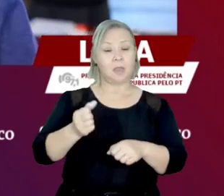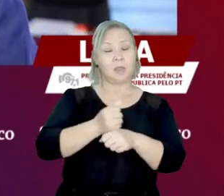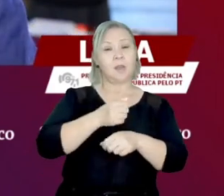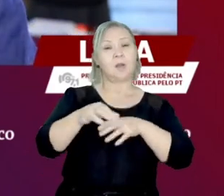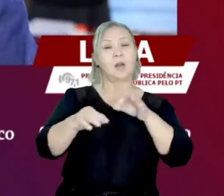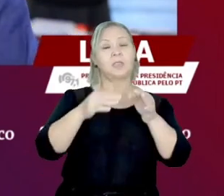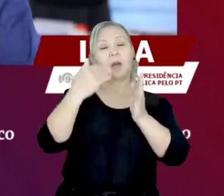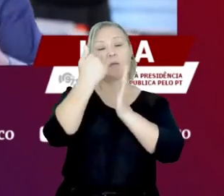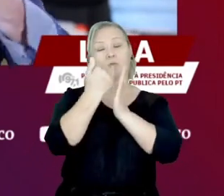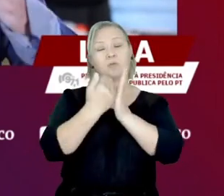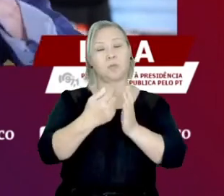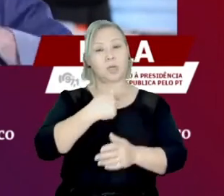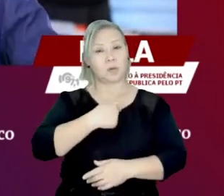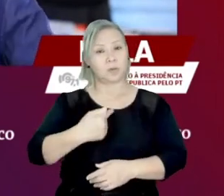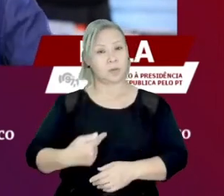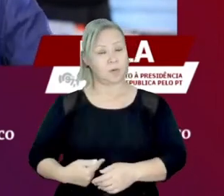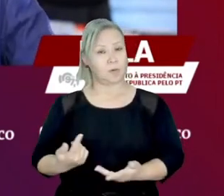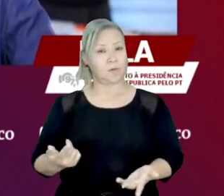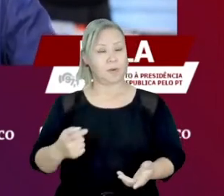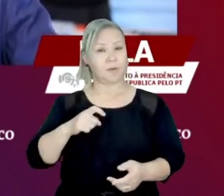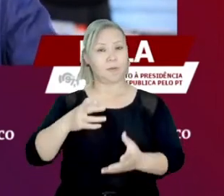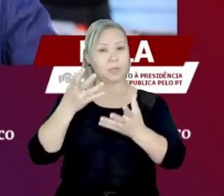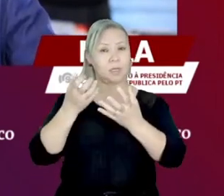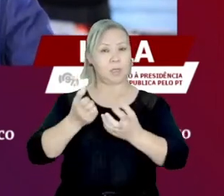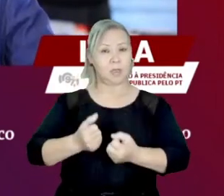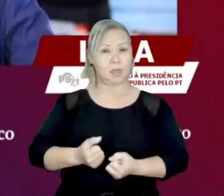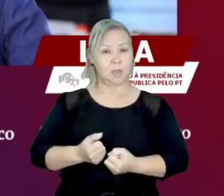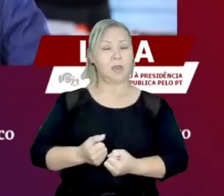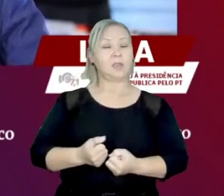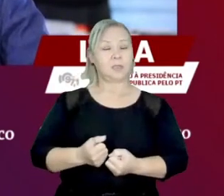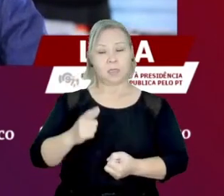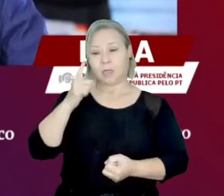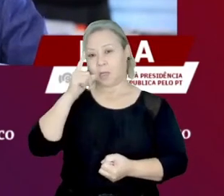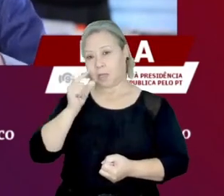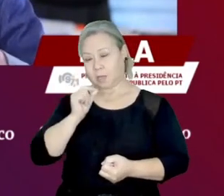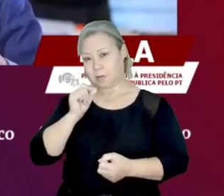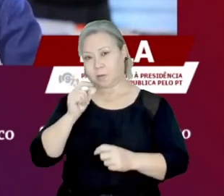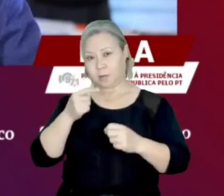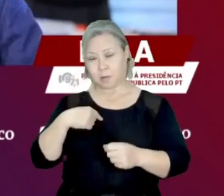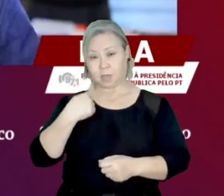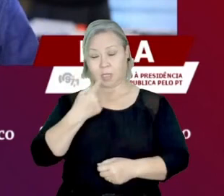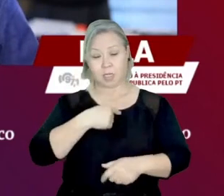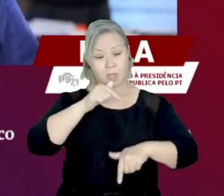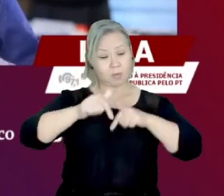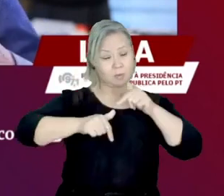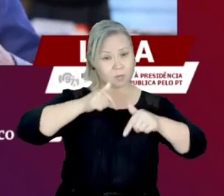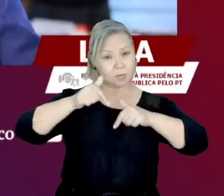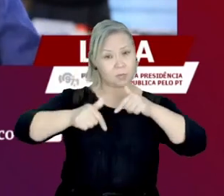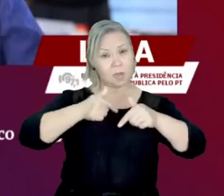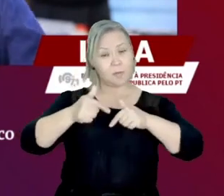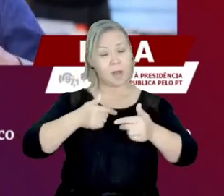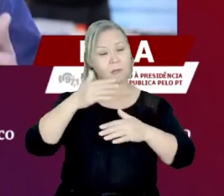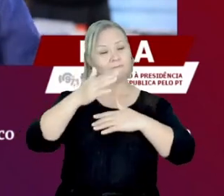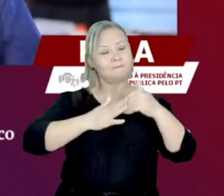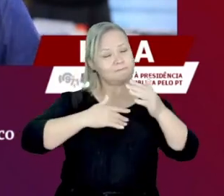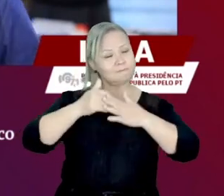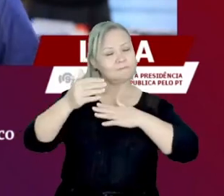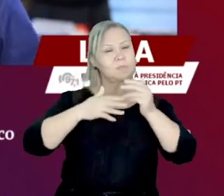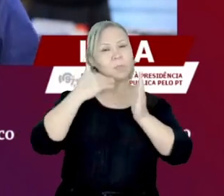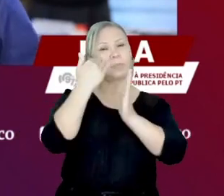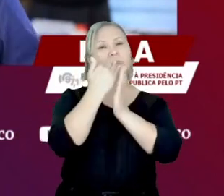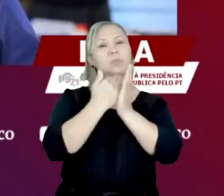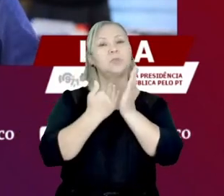governo para recuperar o Brasil, para fazer com que o Brasil volte a produzir mais na indústria, volte a vender mais no